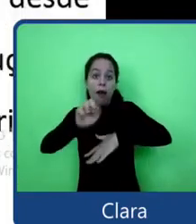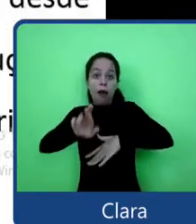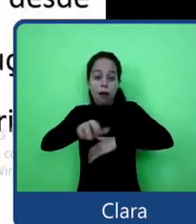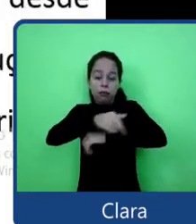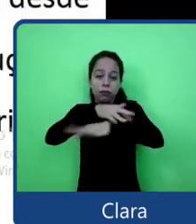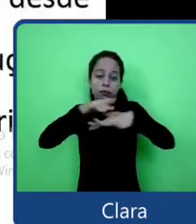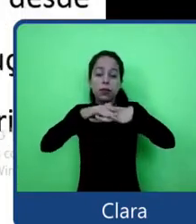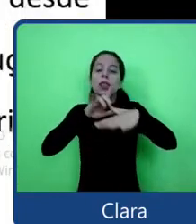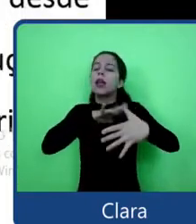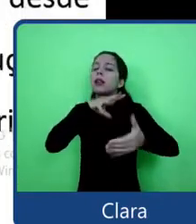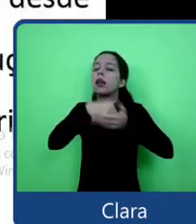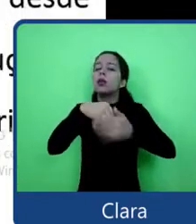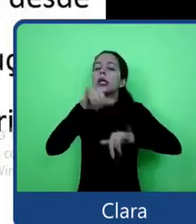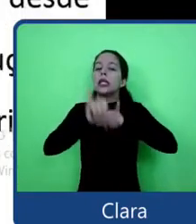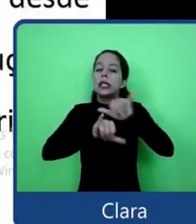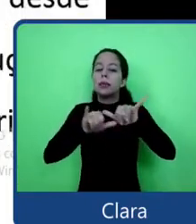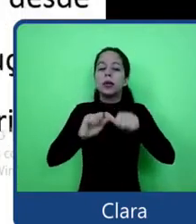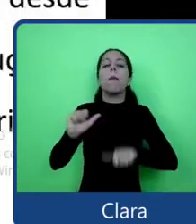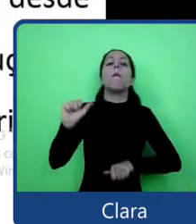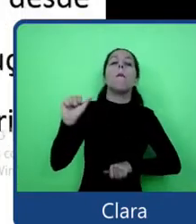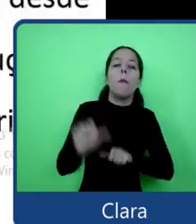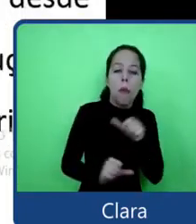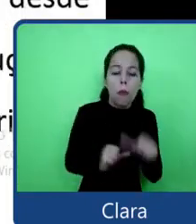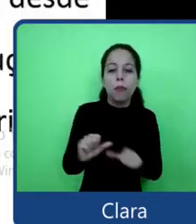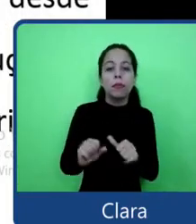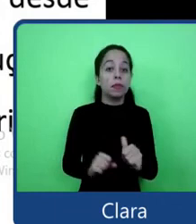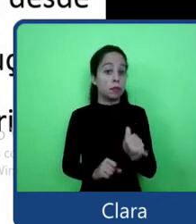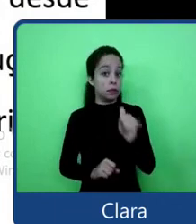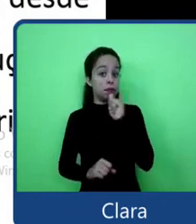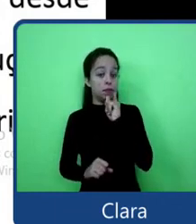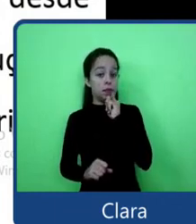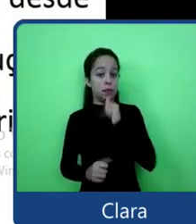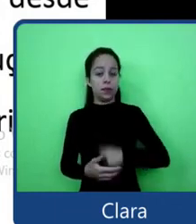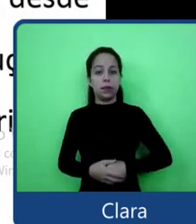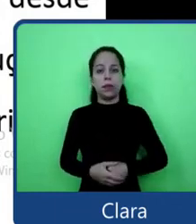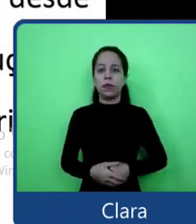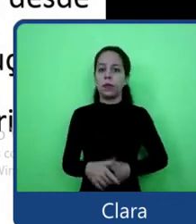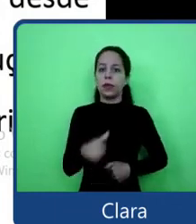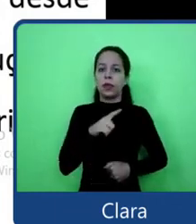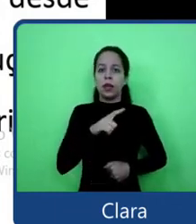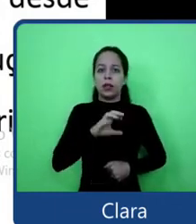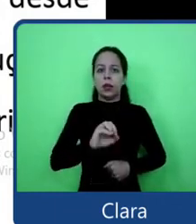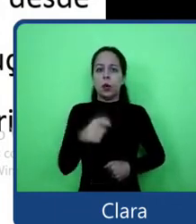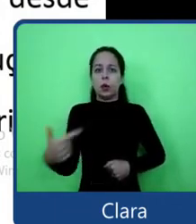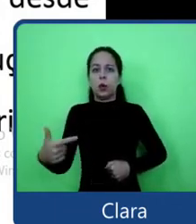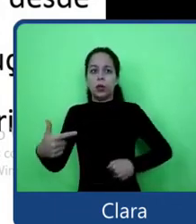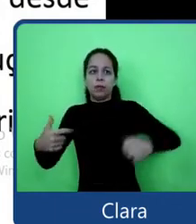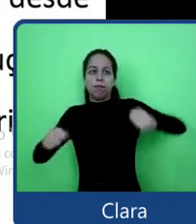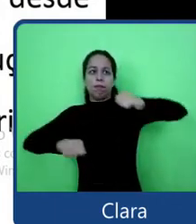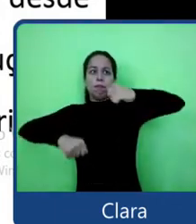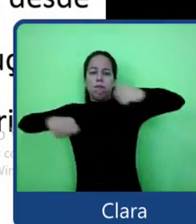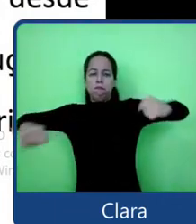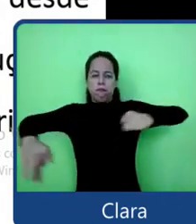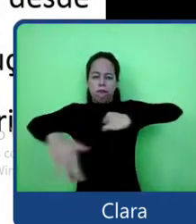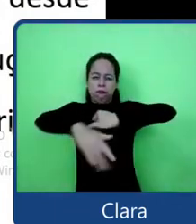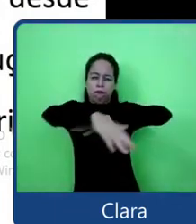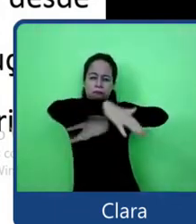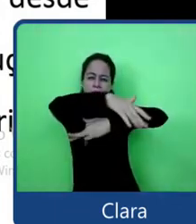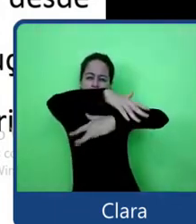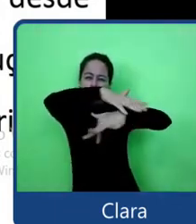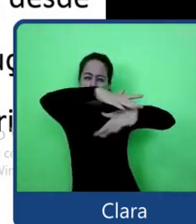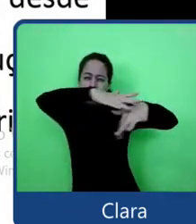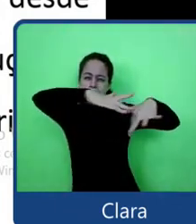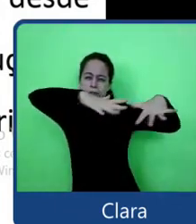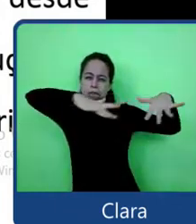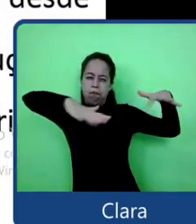Então, a gente tem um aumento brutal na concentração de gases de efeito estufa na atmosfera desde a Revolução Industrial, né? Então, esse daqui é um gráfico,